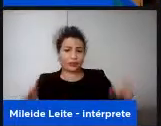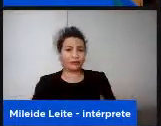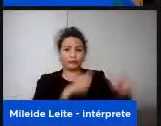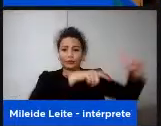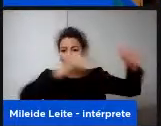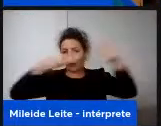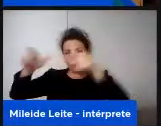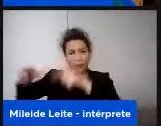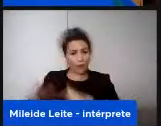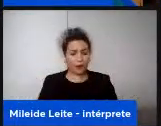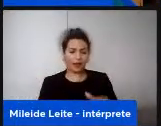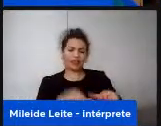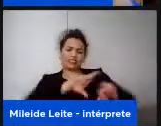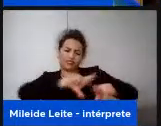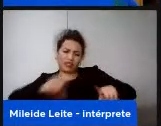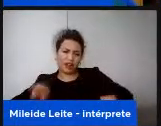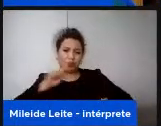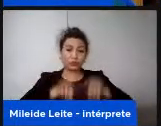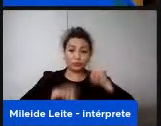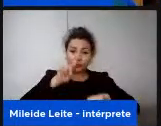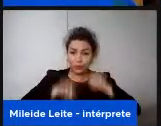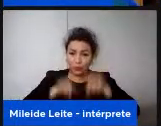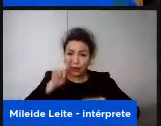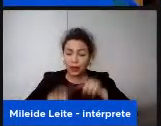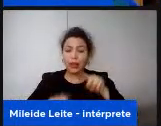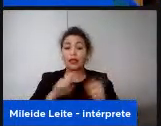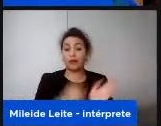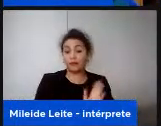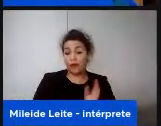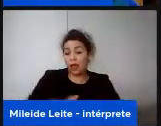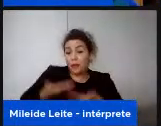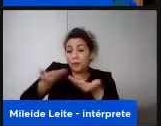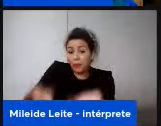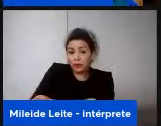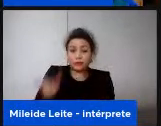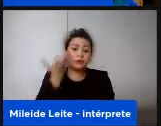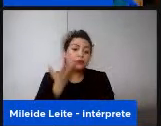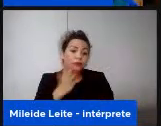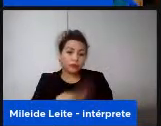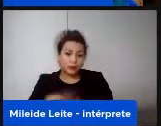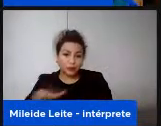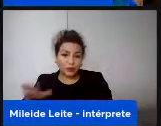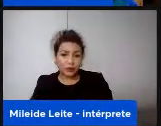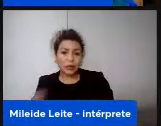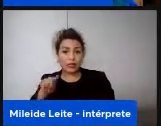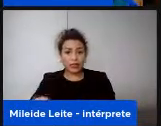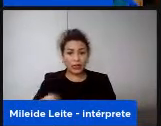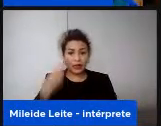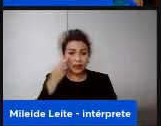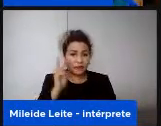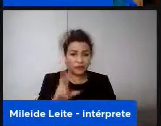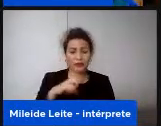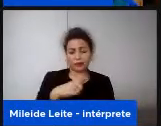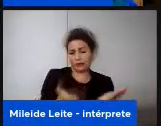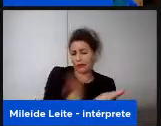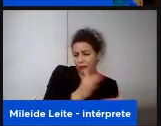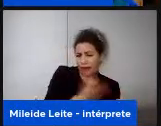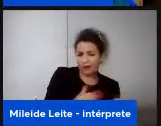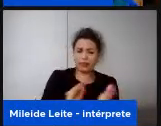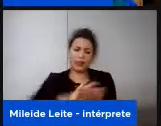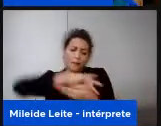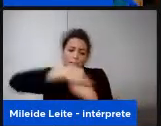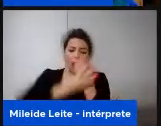que diferentes materiais vão trazer para a criança esse ensino. E ele vai, então, ver que tem livros, tem